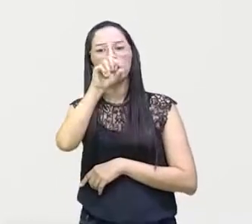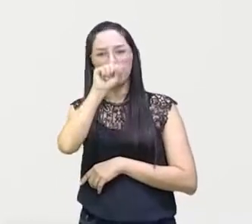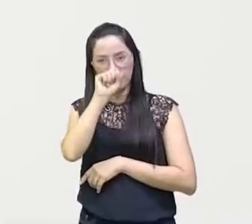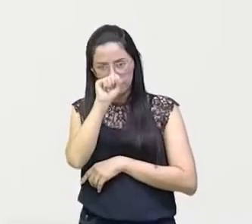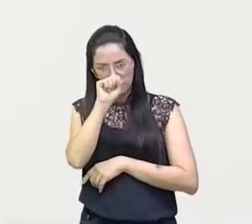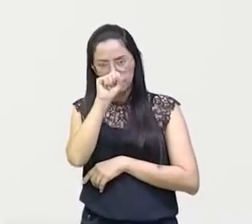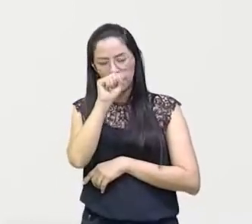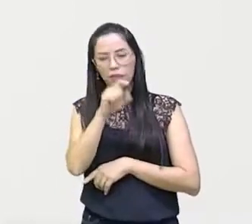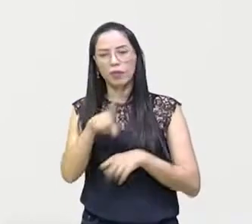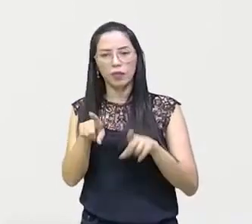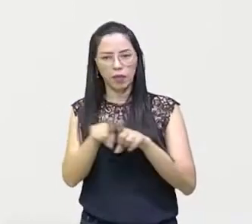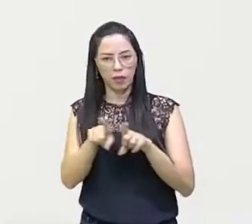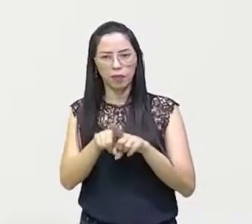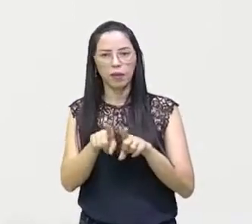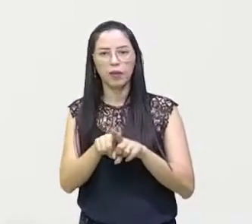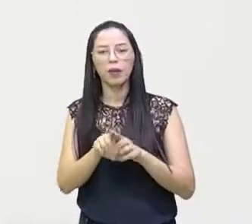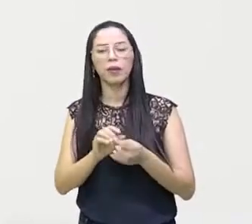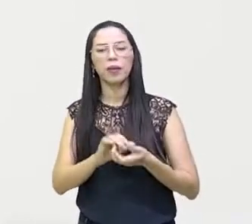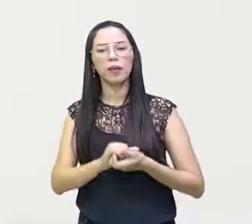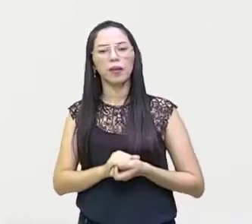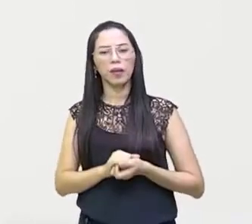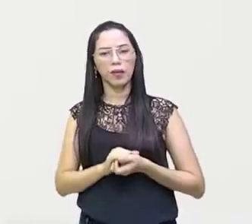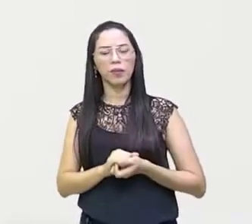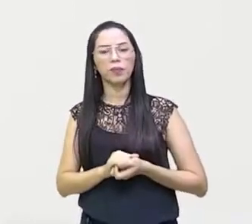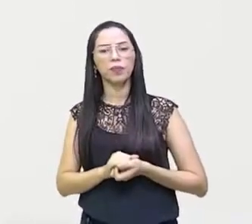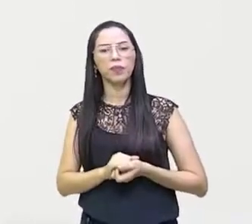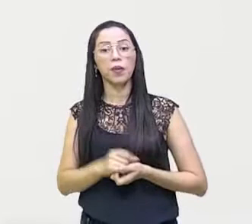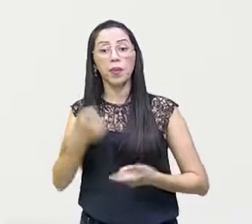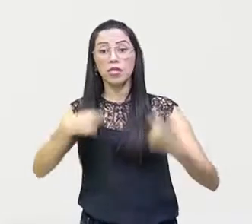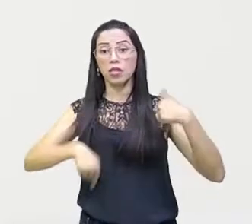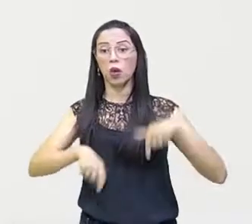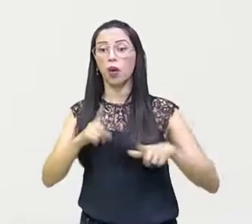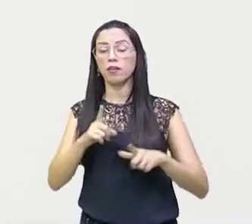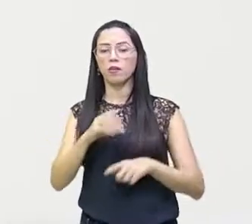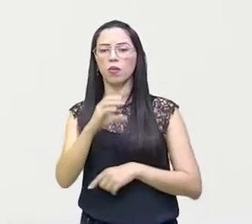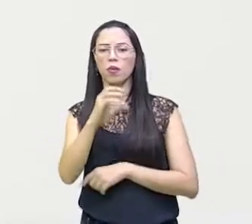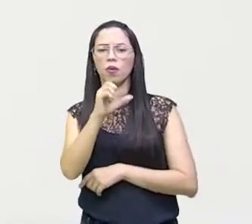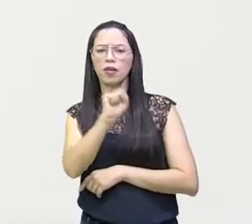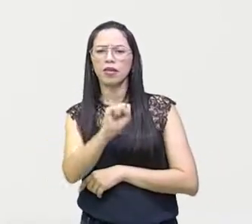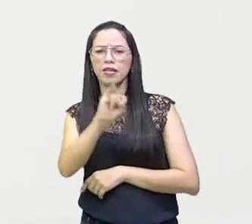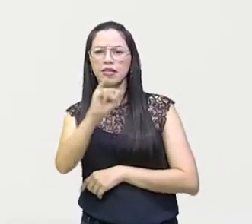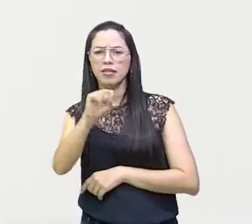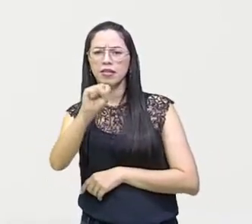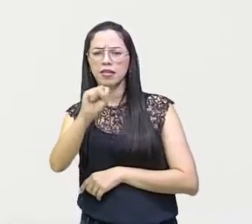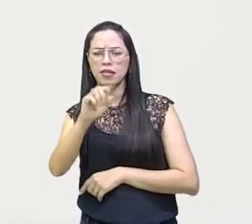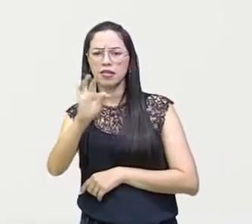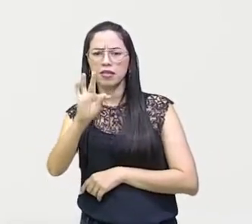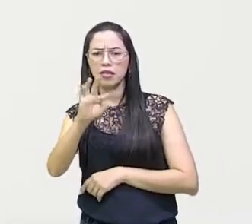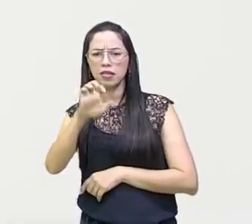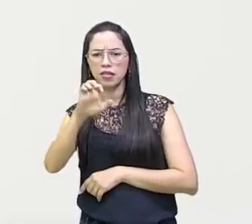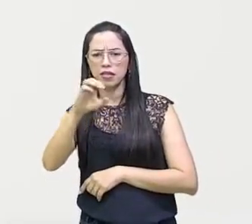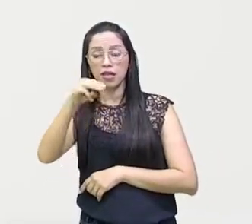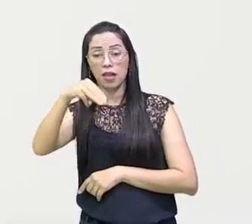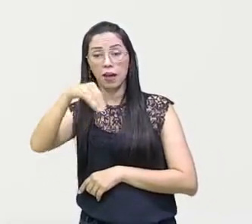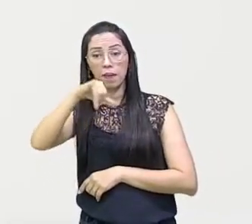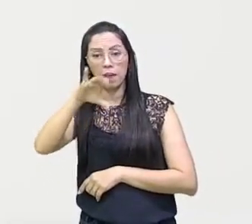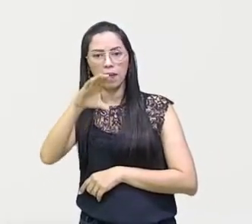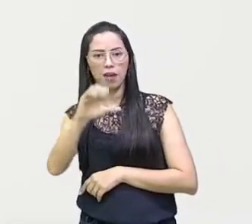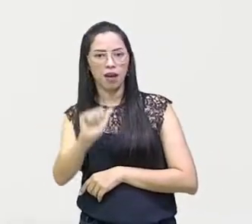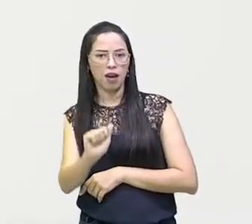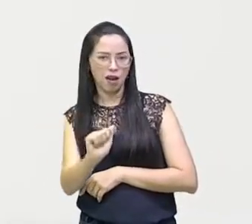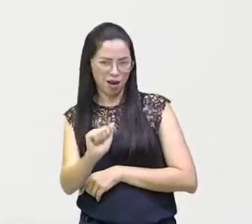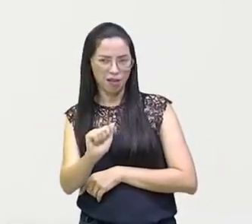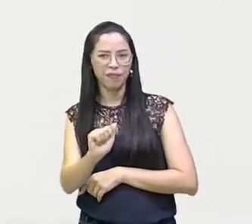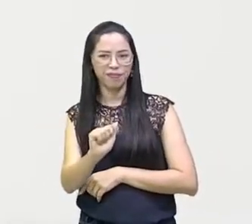e como ela precisa de energia, a circulação dela é muito mais